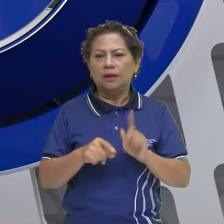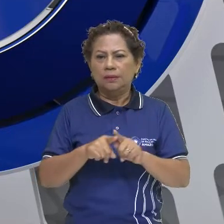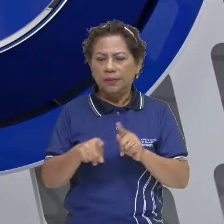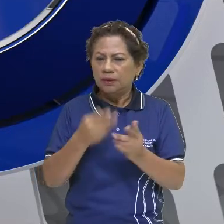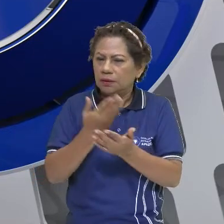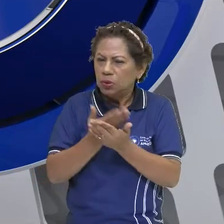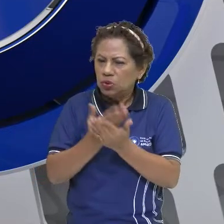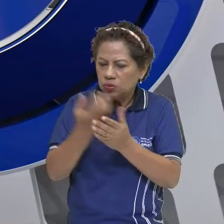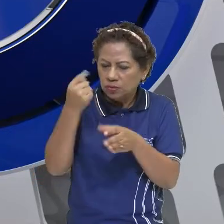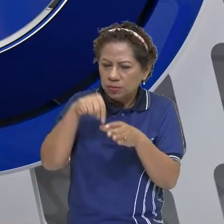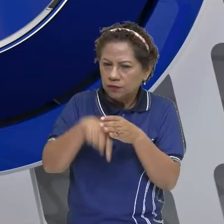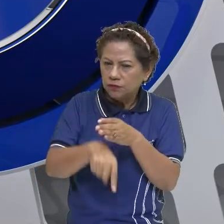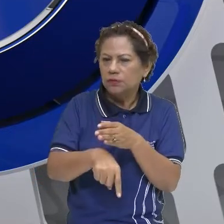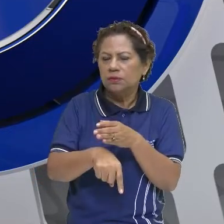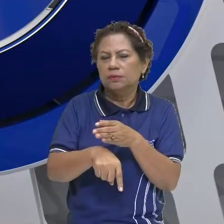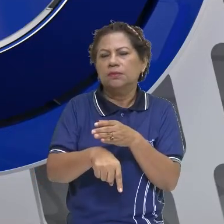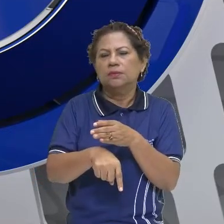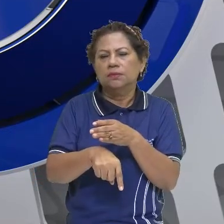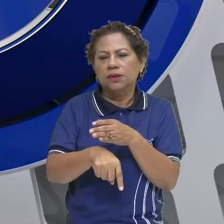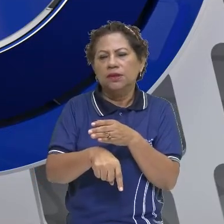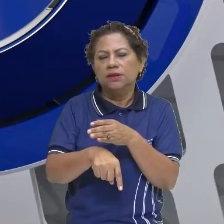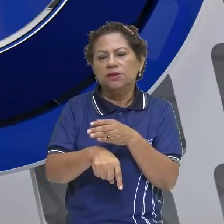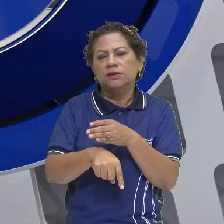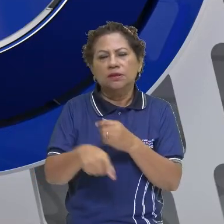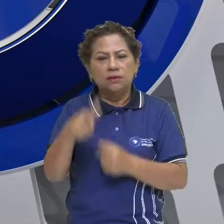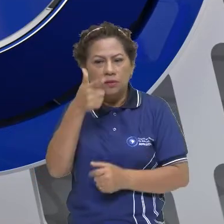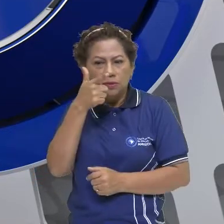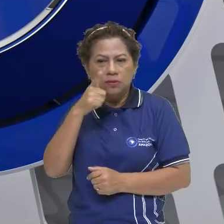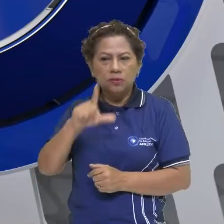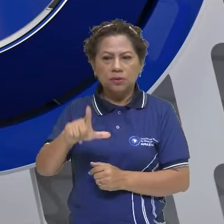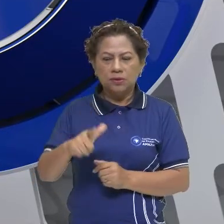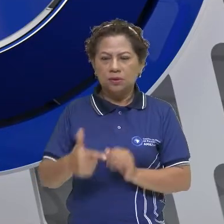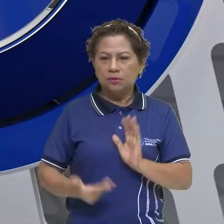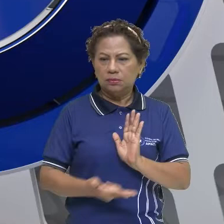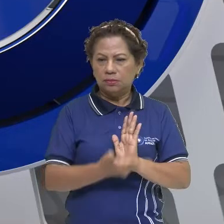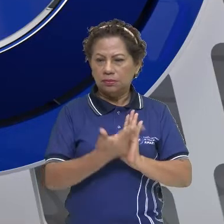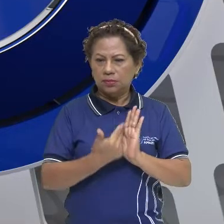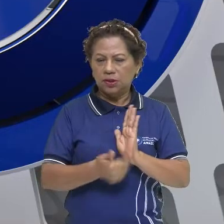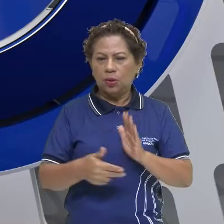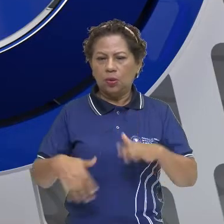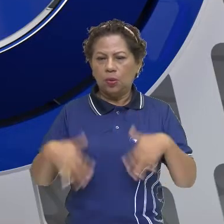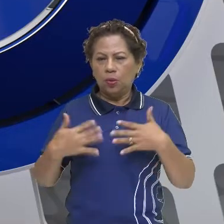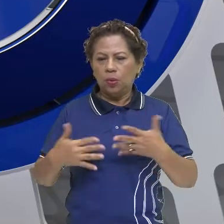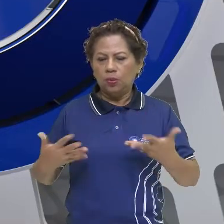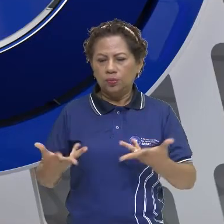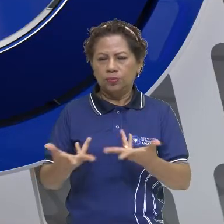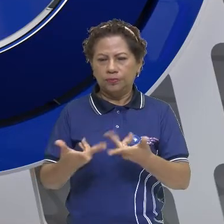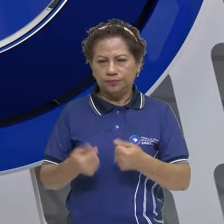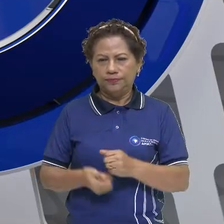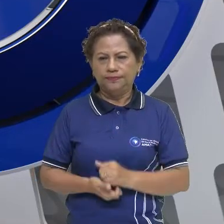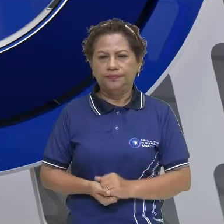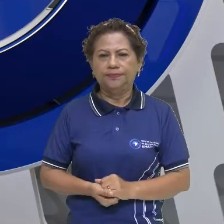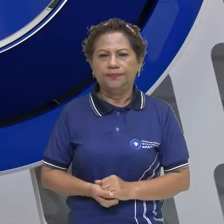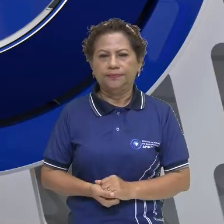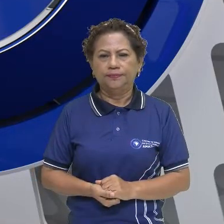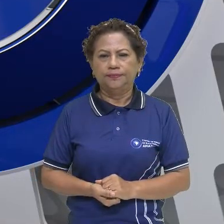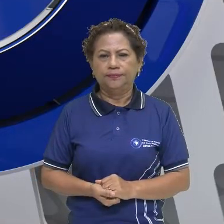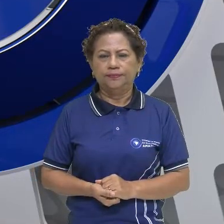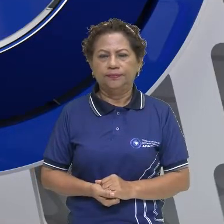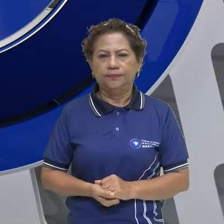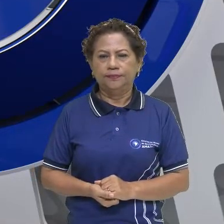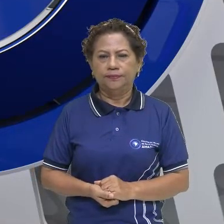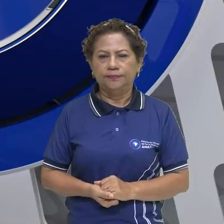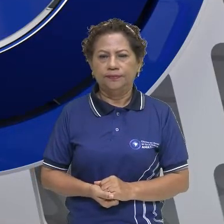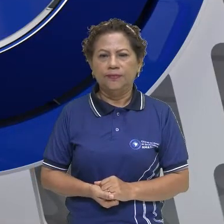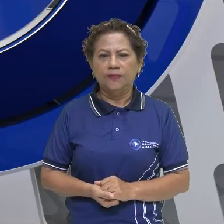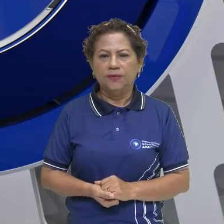técnicas, ela vai direcionando, né, o seu fazer artístico na área do desenho. E como a gente falou no início